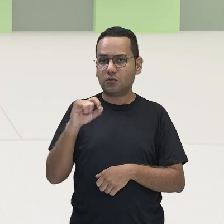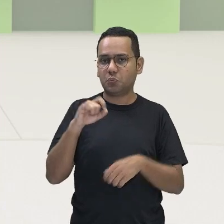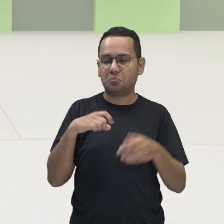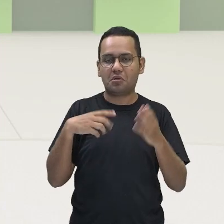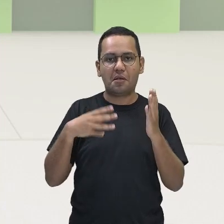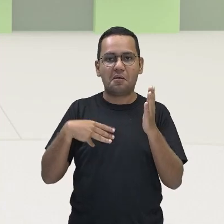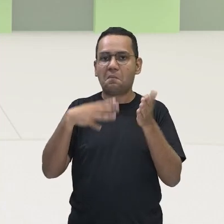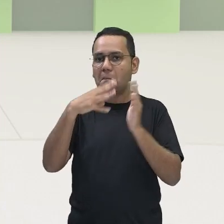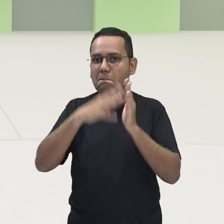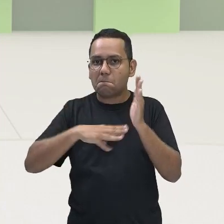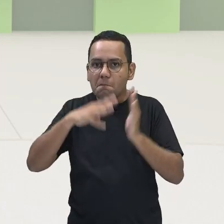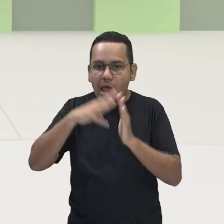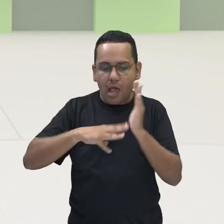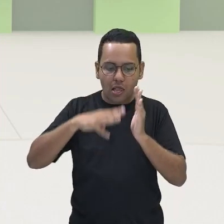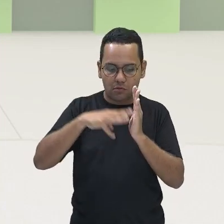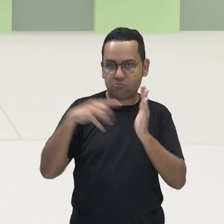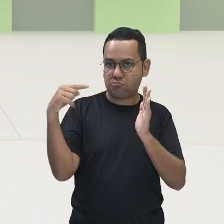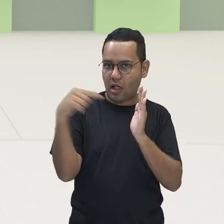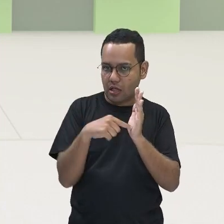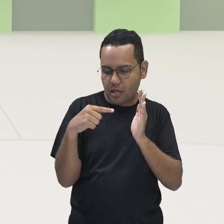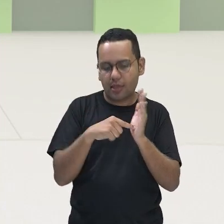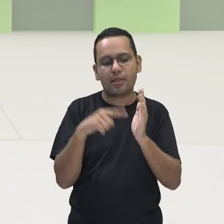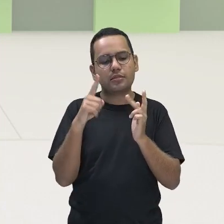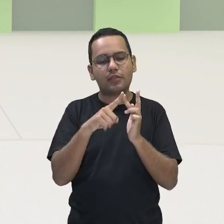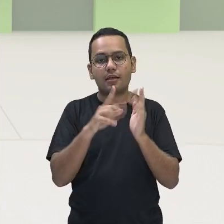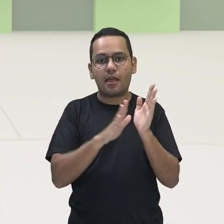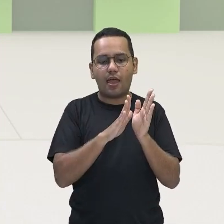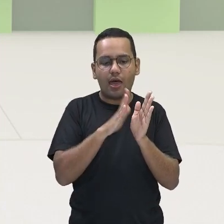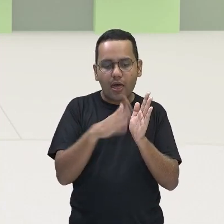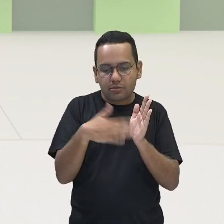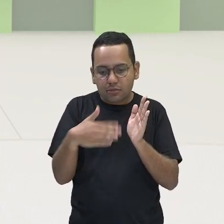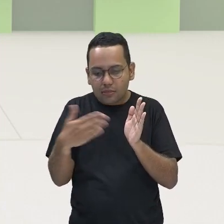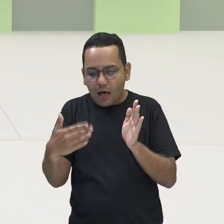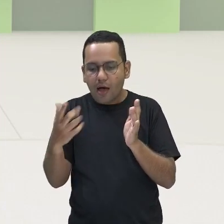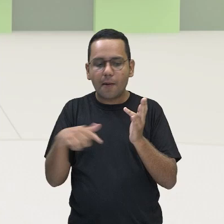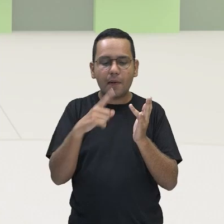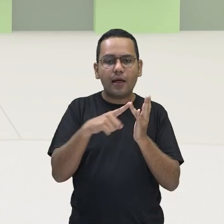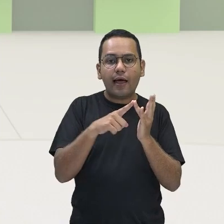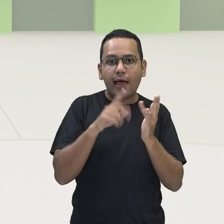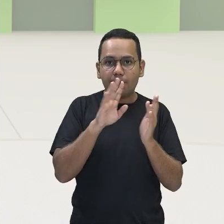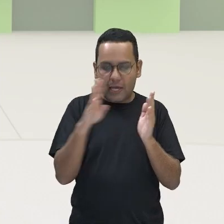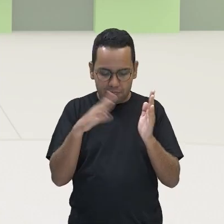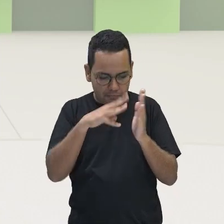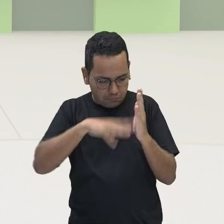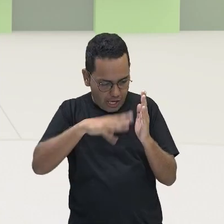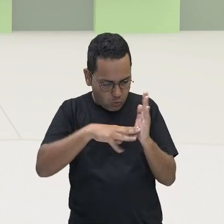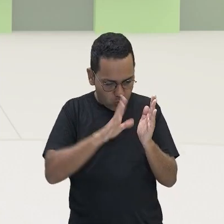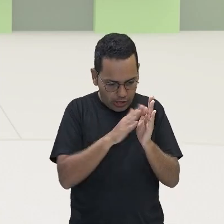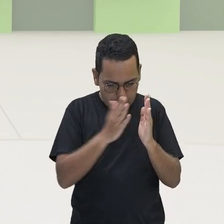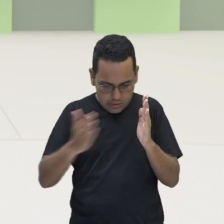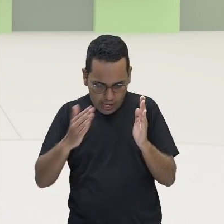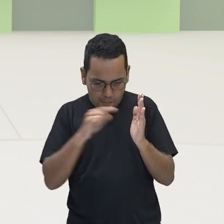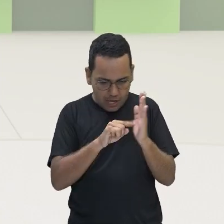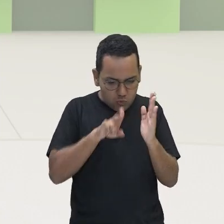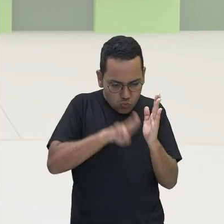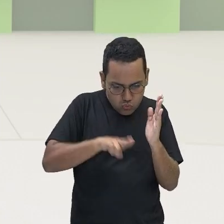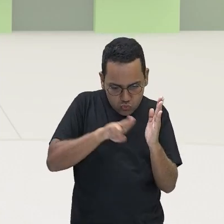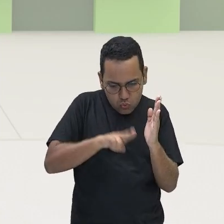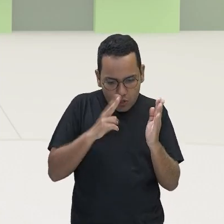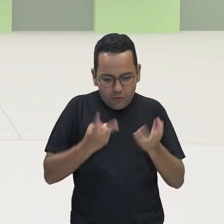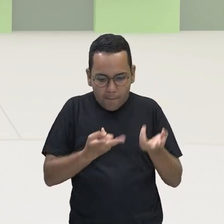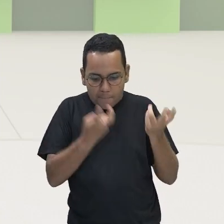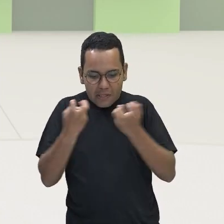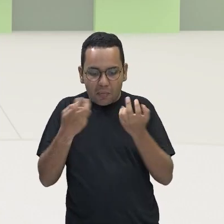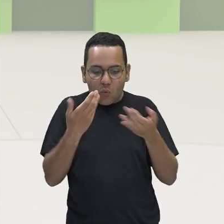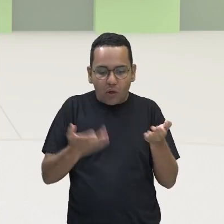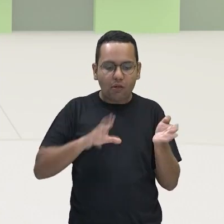métodos, etapas, e você vai observando quais os resultados daquelas etapas que você está ali